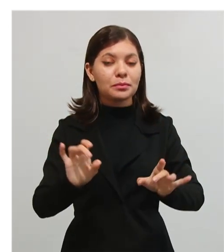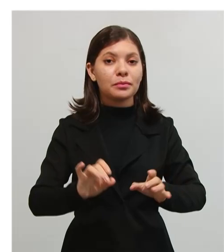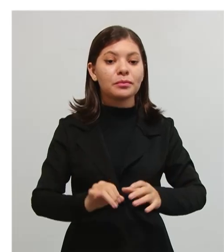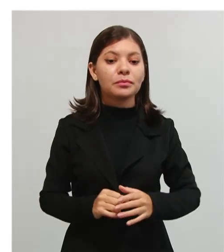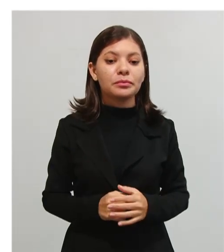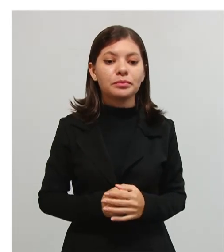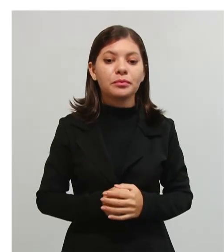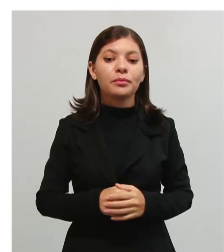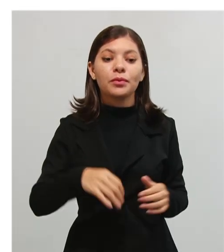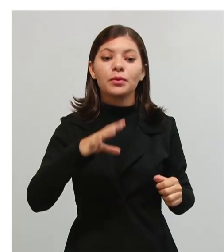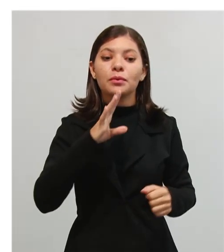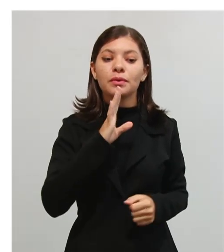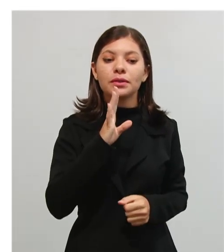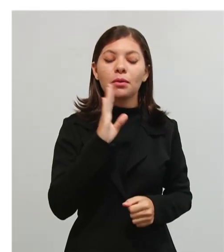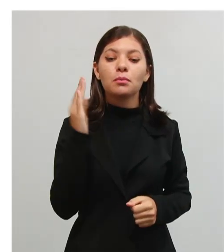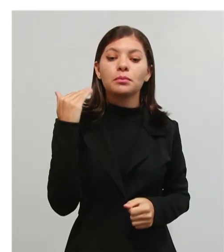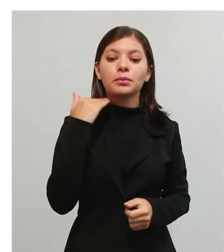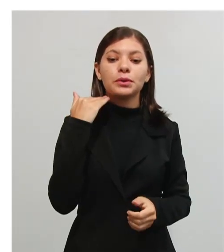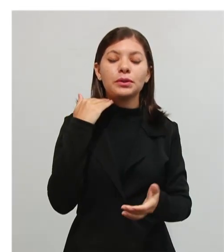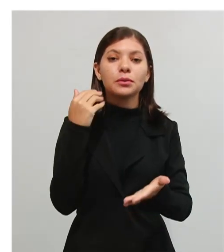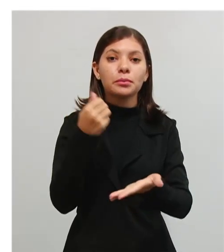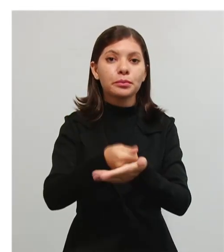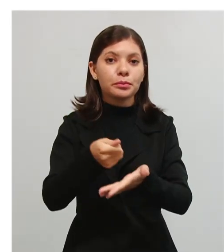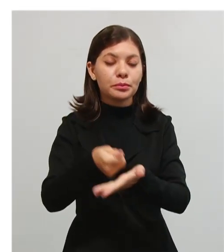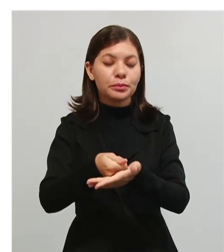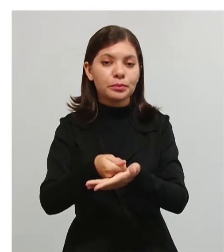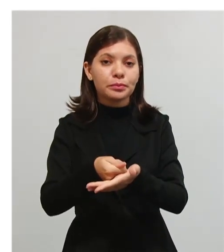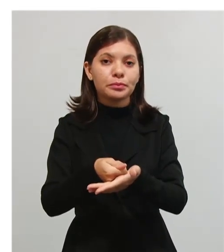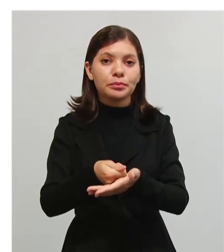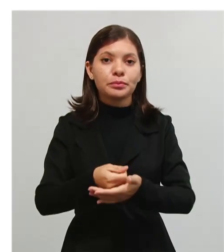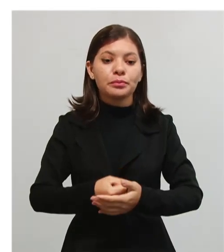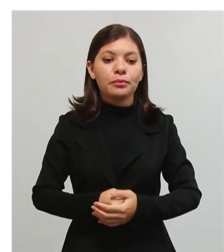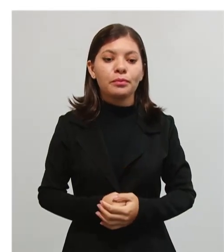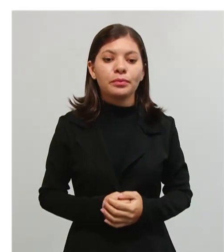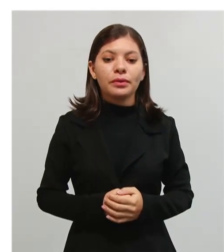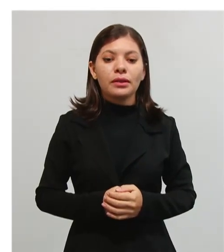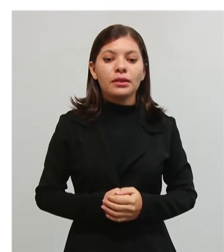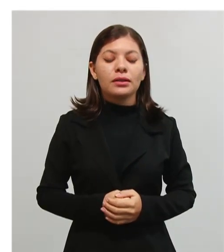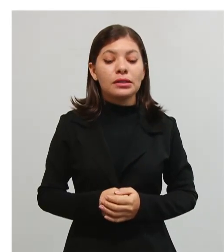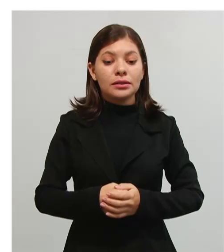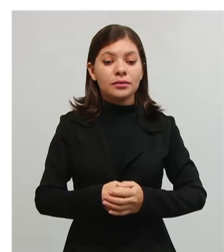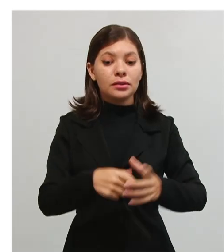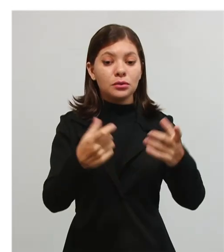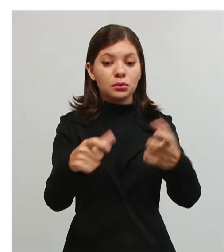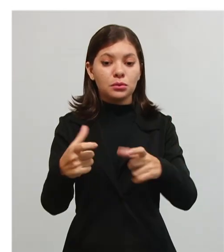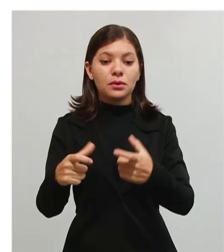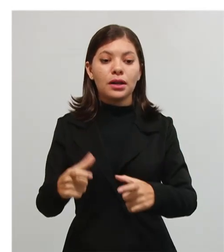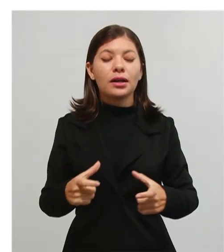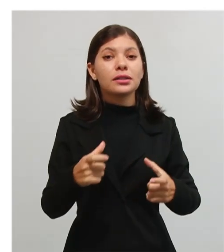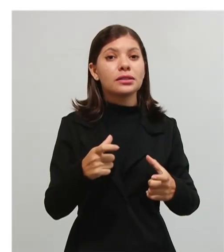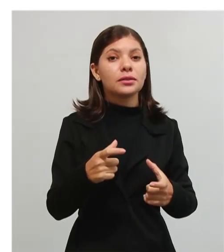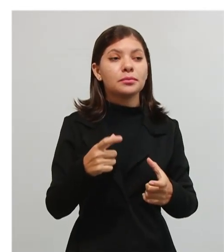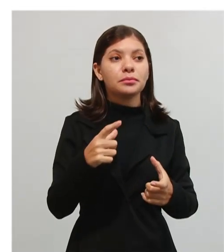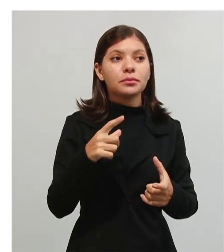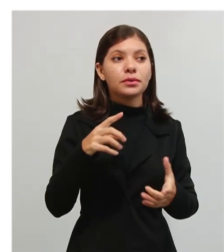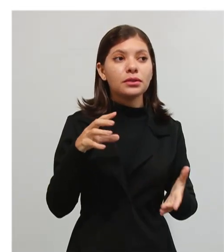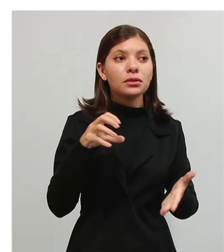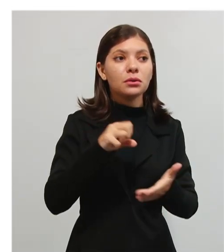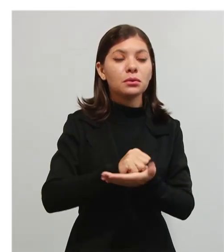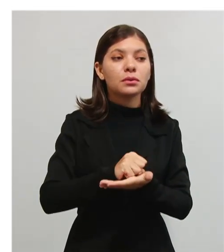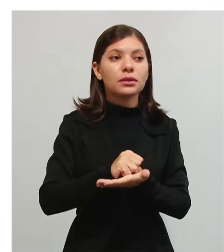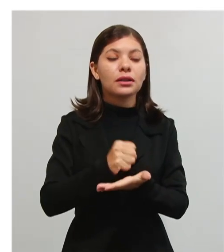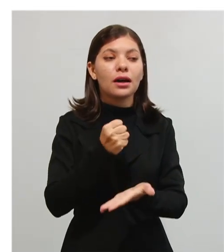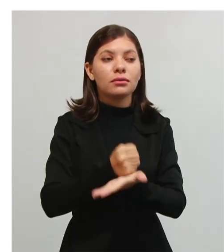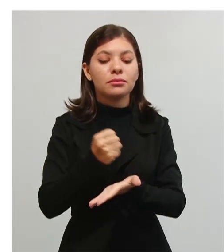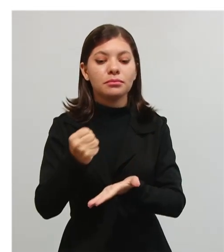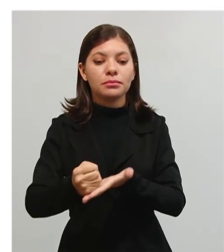especializadas, conhecidas como agências de cobrança. Essas agências são contratadas para fazer a